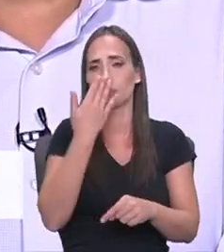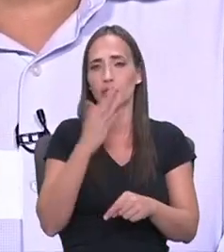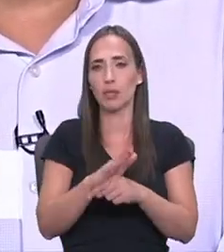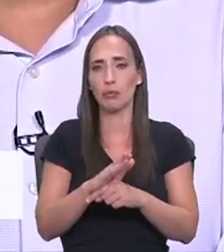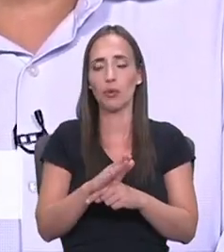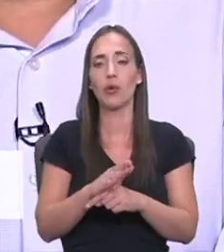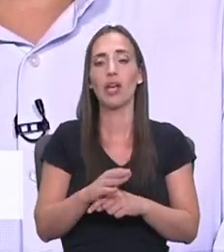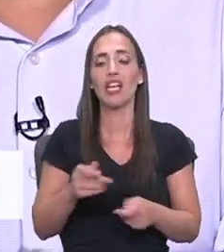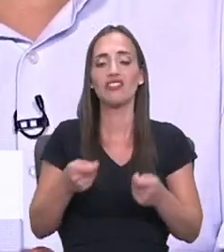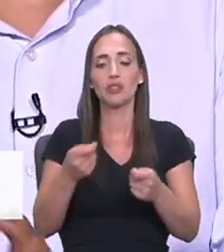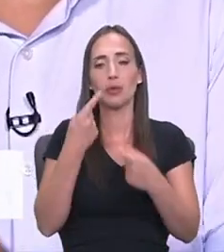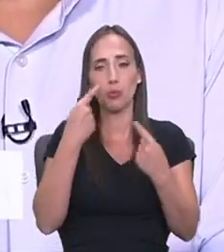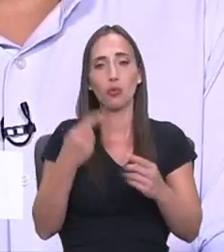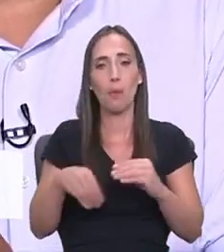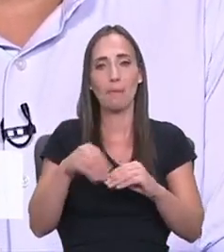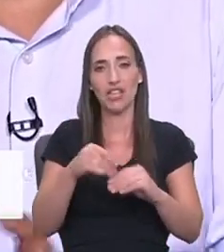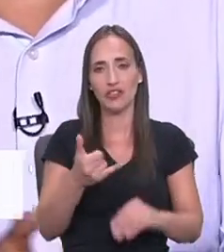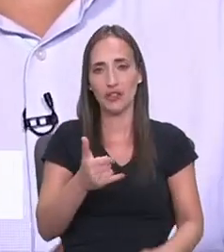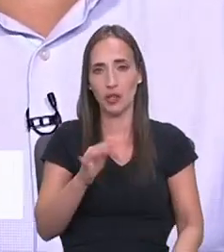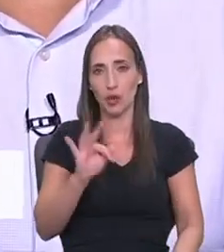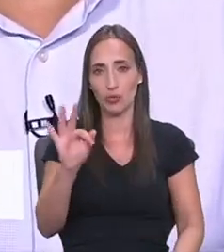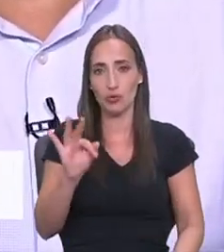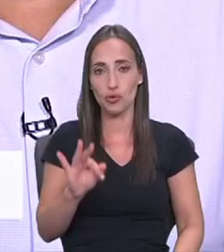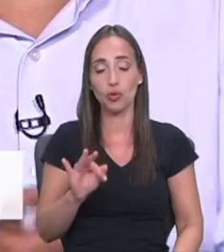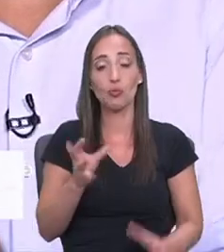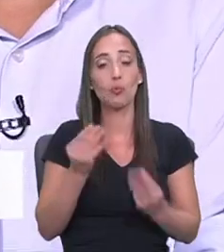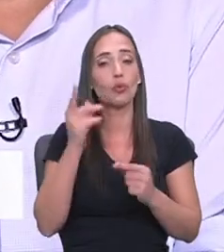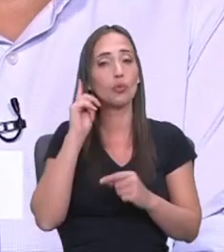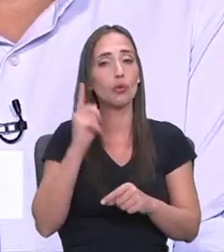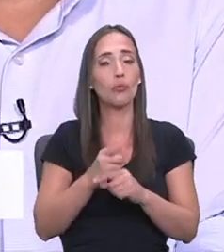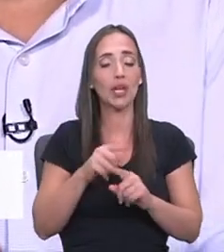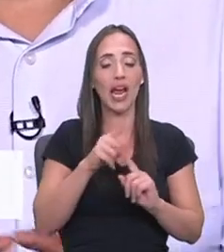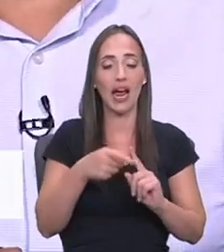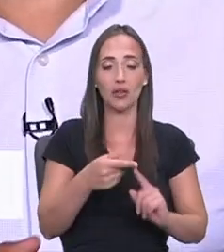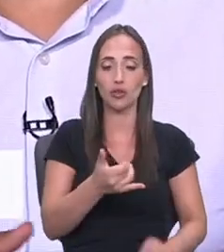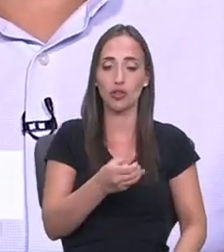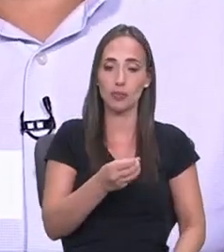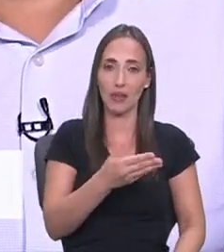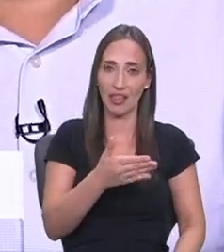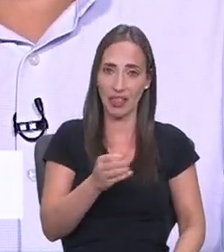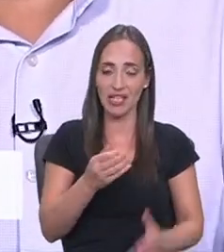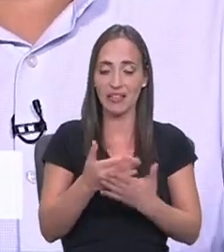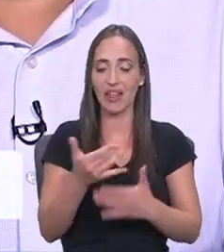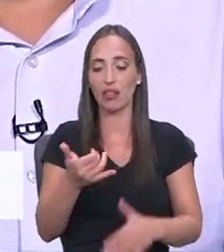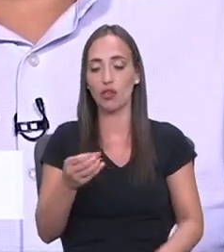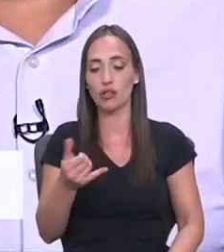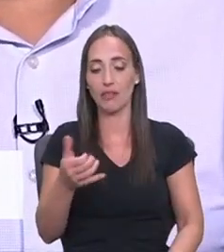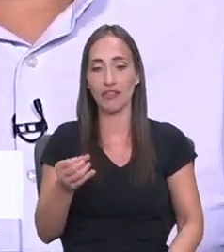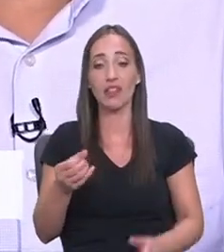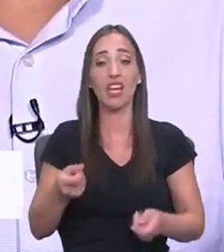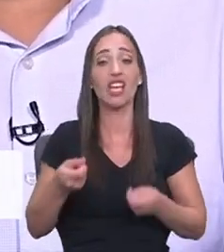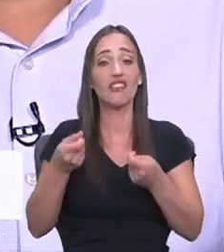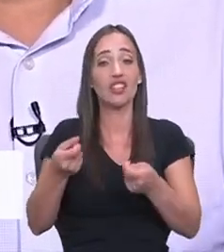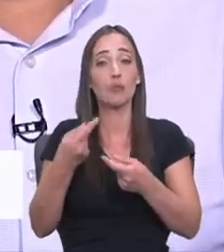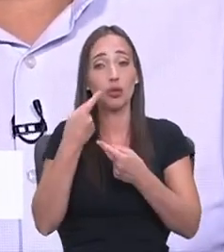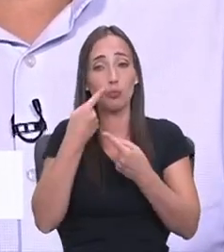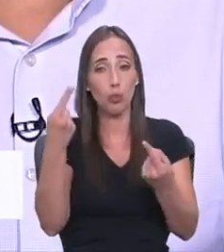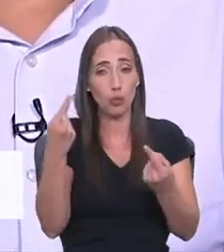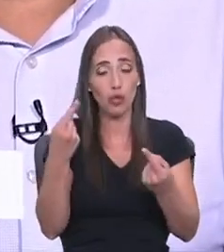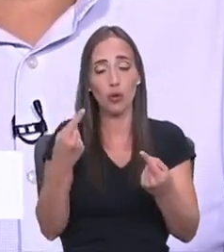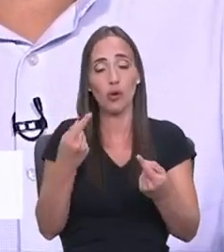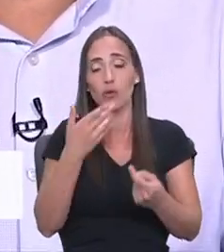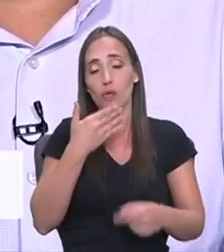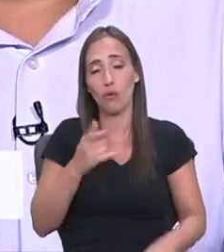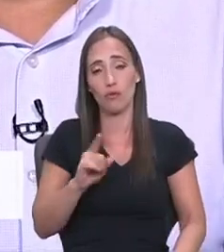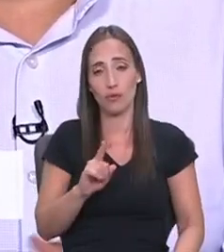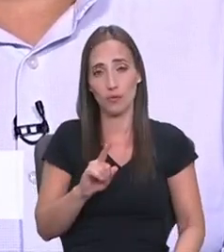investimento público que é muito importante porque durante a década de 2010 a 2020 o investimento público foi feito no não foi suficiente para evitar o